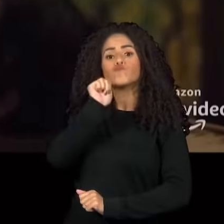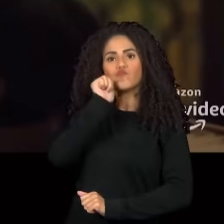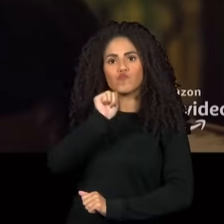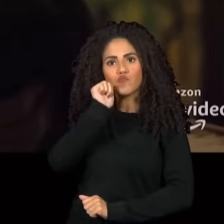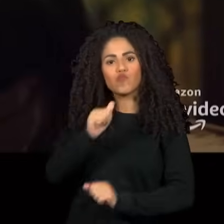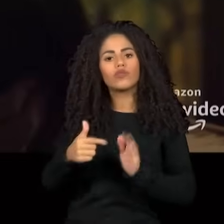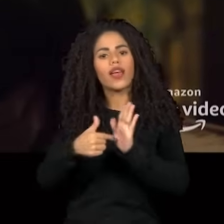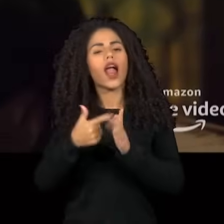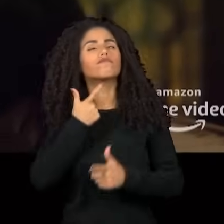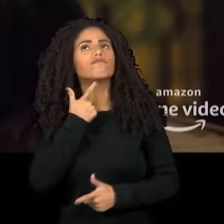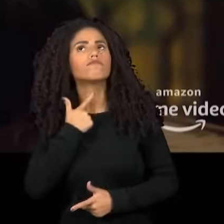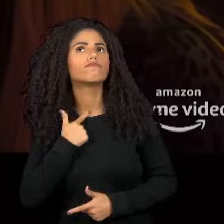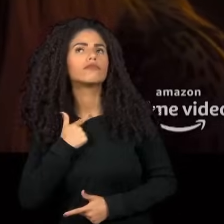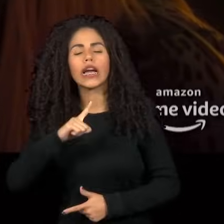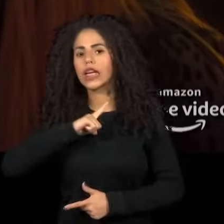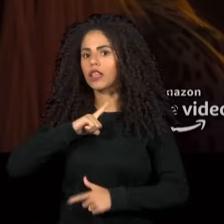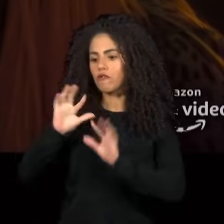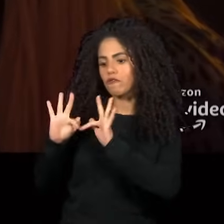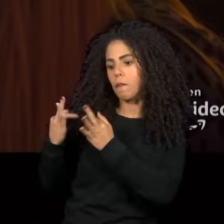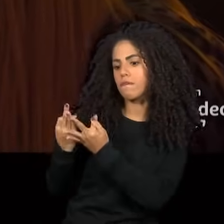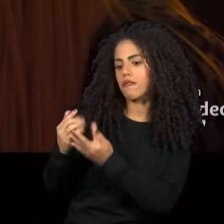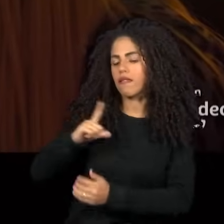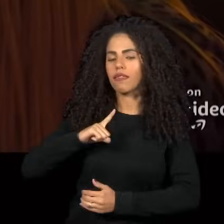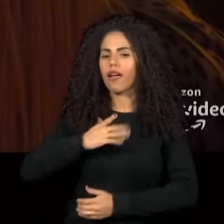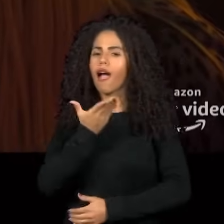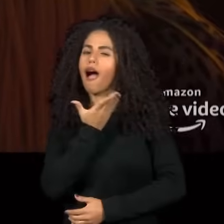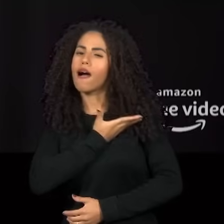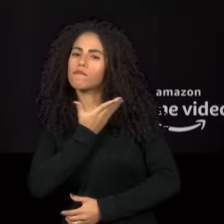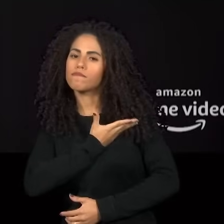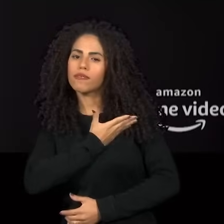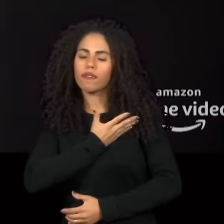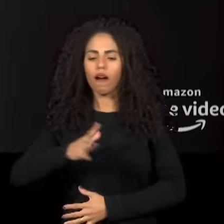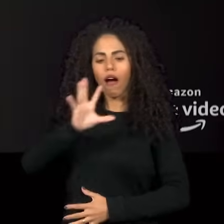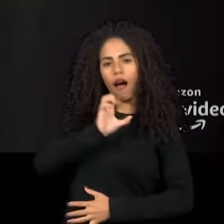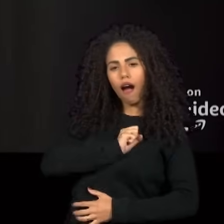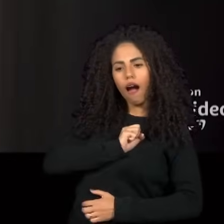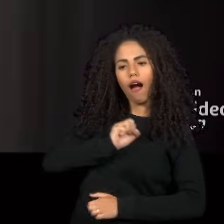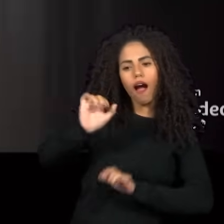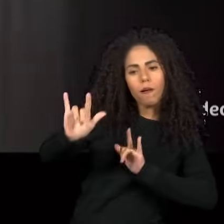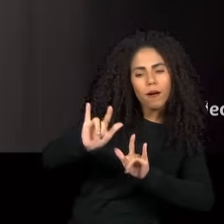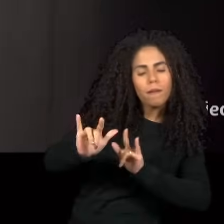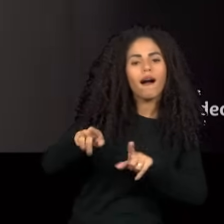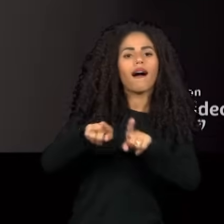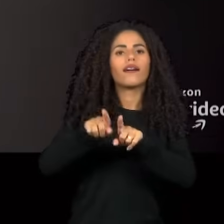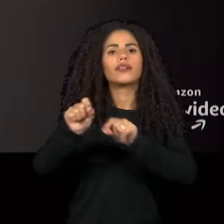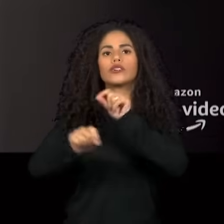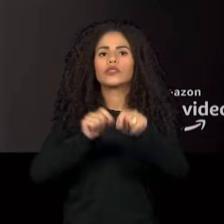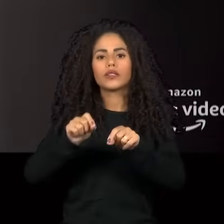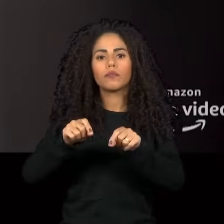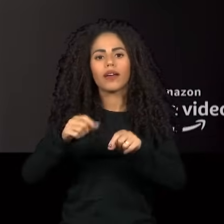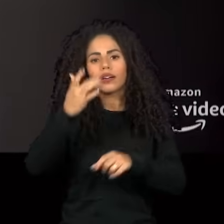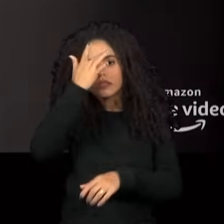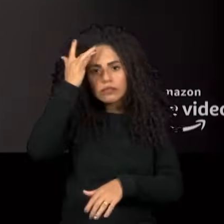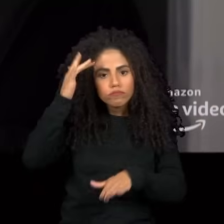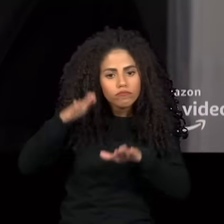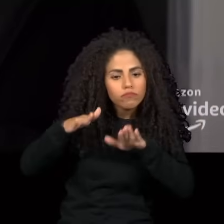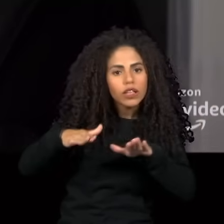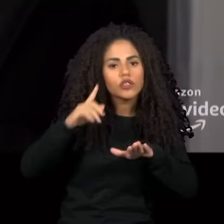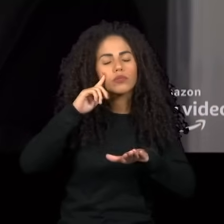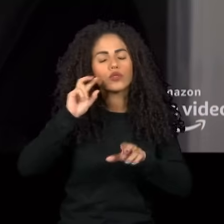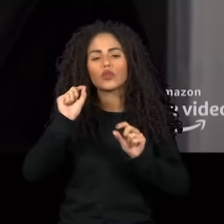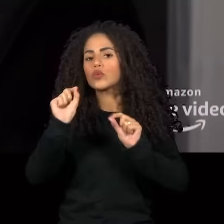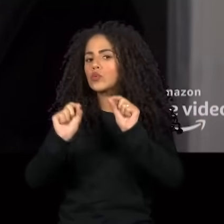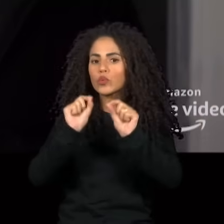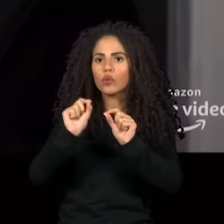tem desejo, que tem família, que tem amigo, que é amada. Mesmo que a descoberta do filho seja um grande rendezvous na vida dela, ainda assim